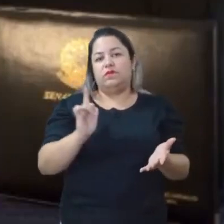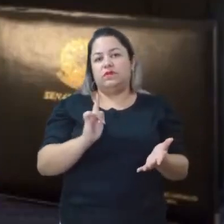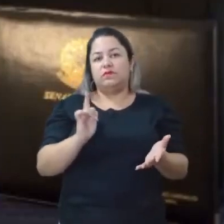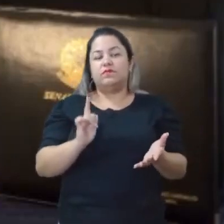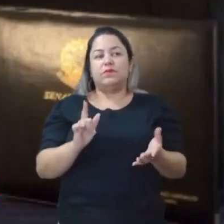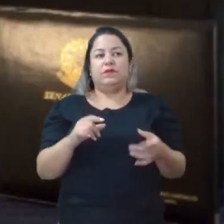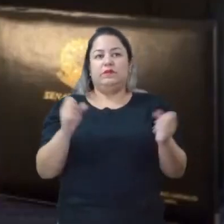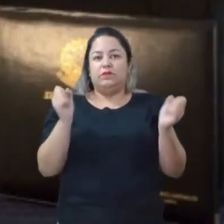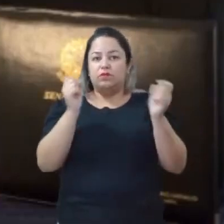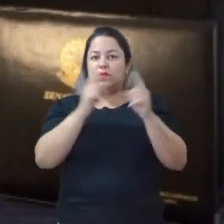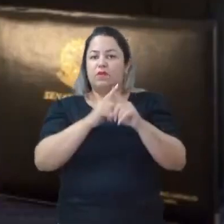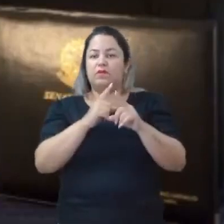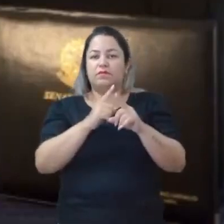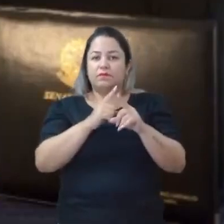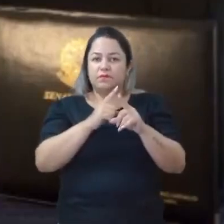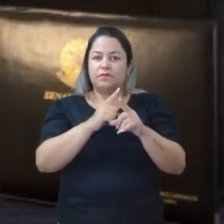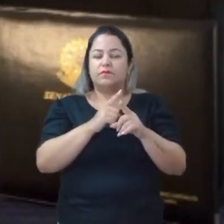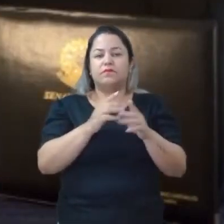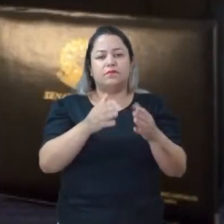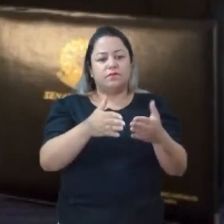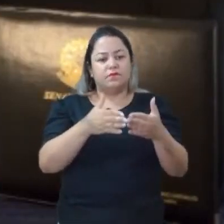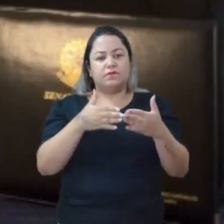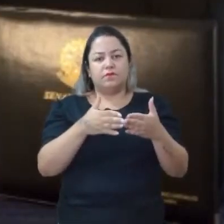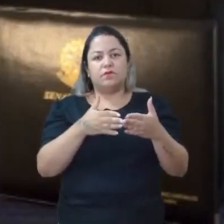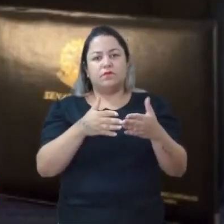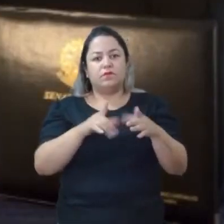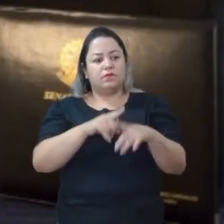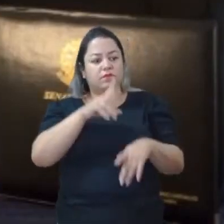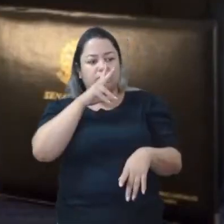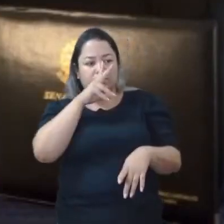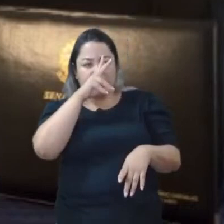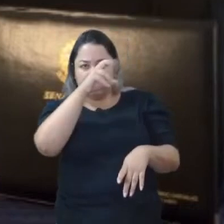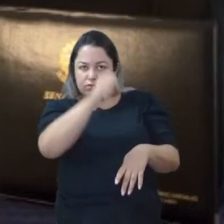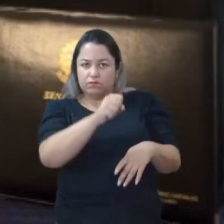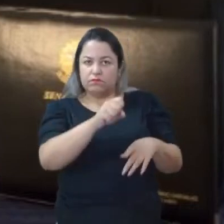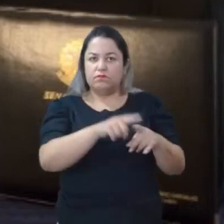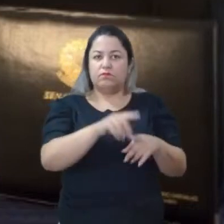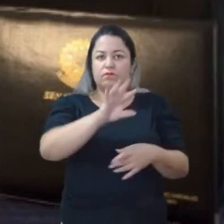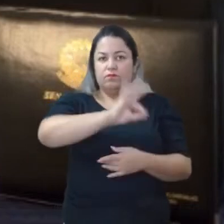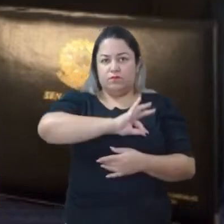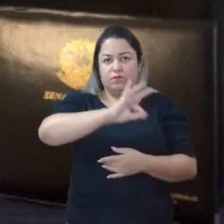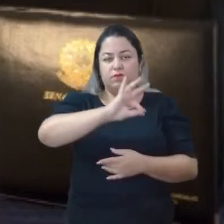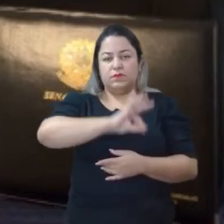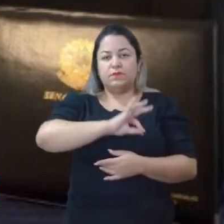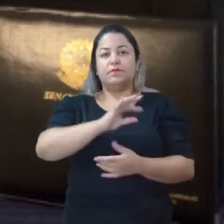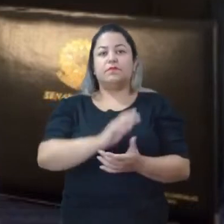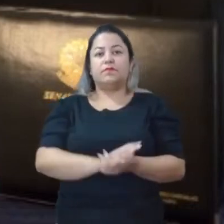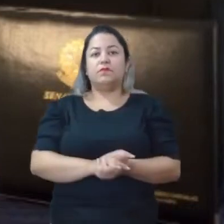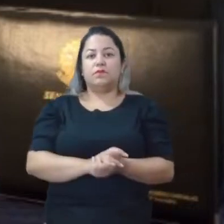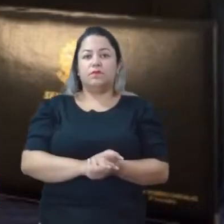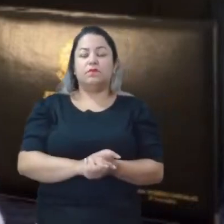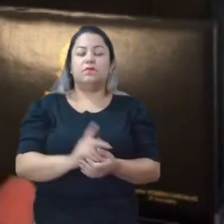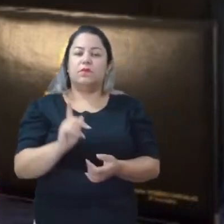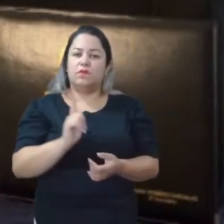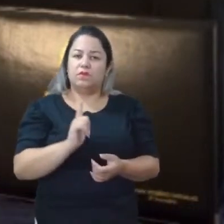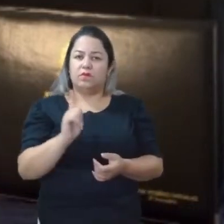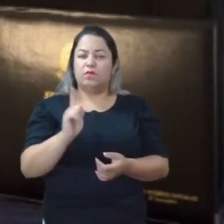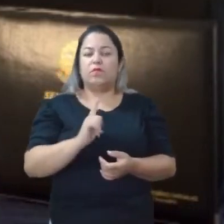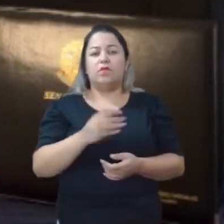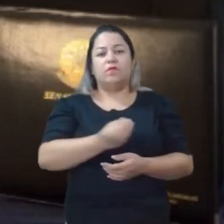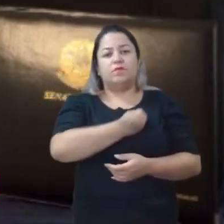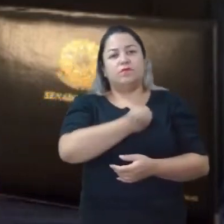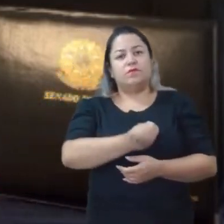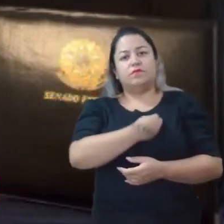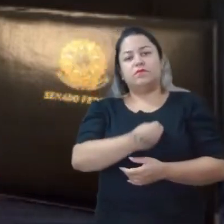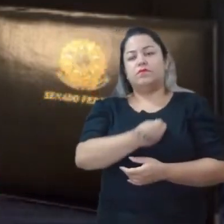Eles recrutavam, eles requisitavam força policial extra, né? Havia uma presença